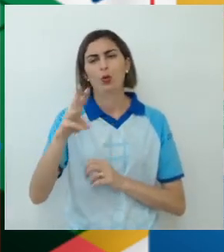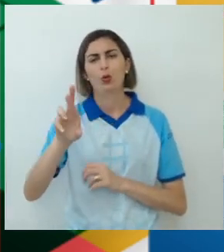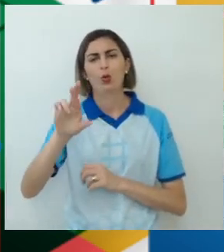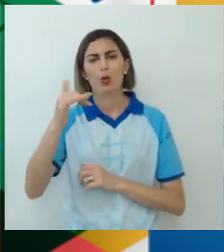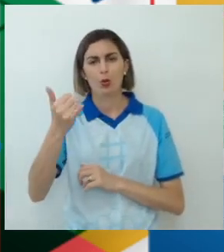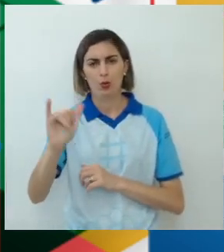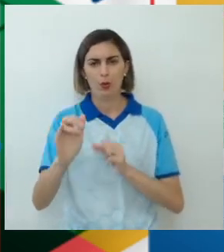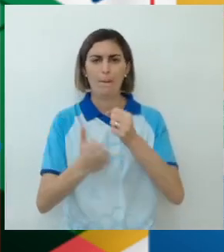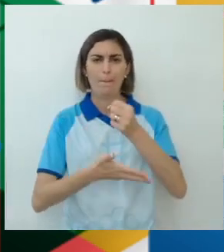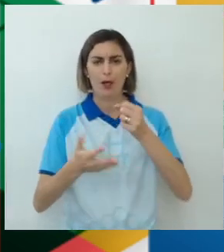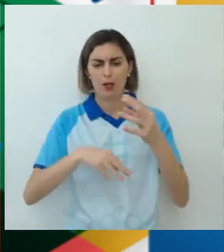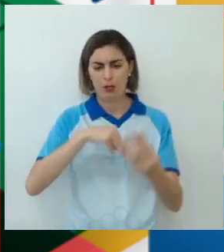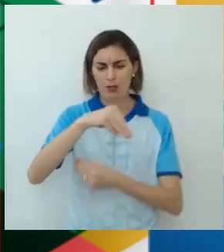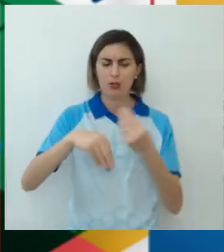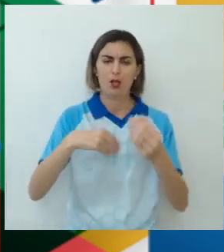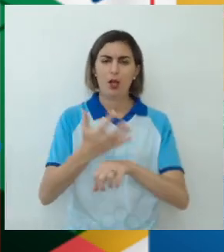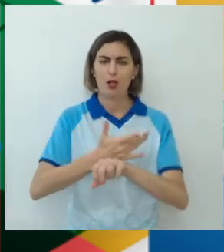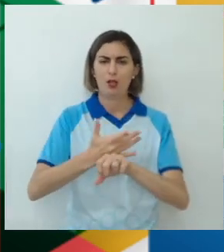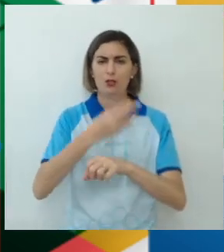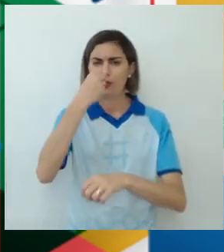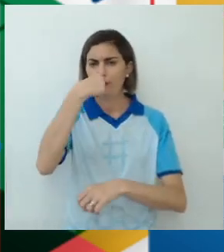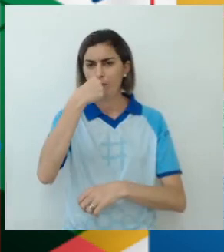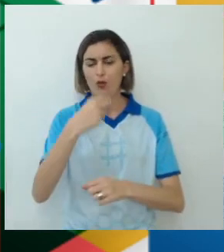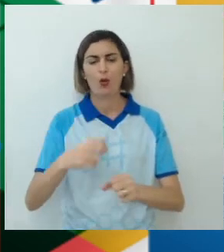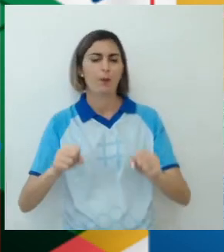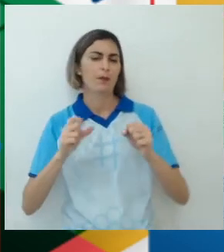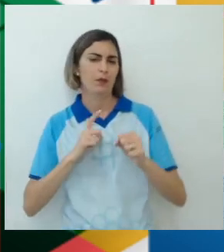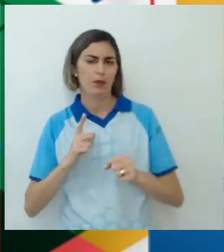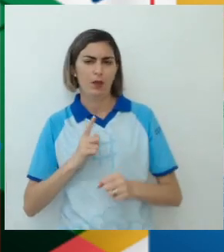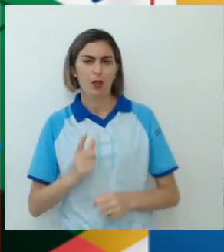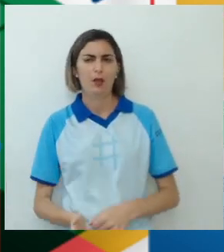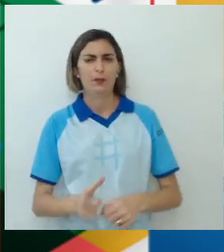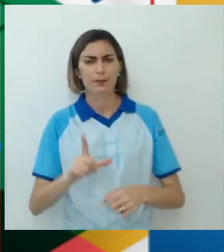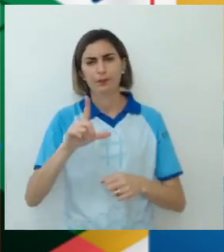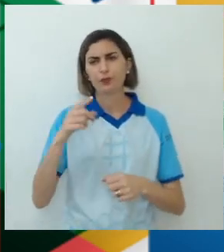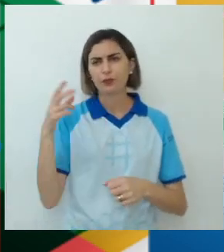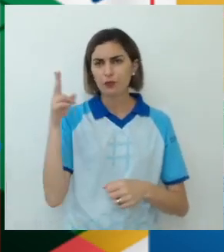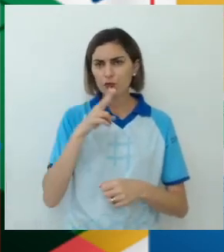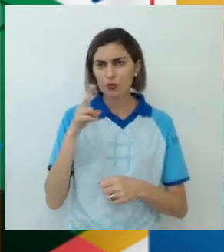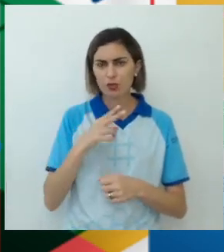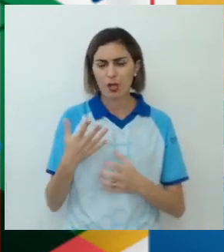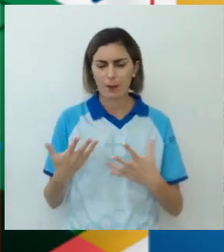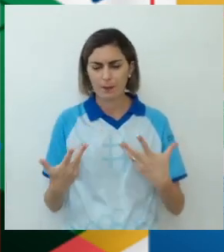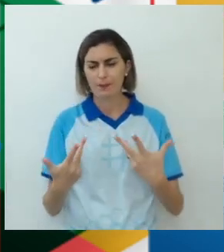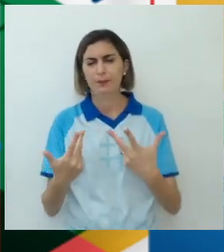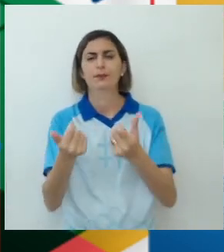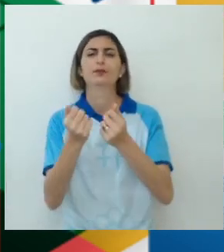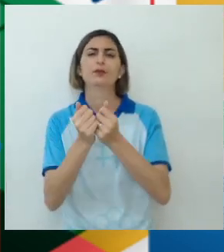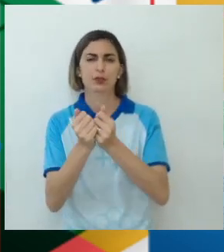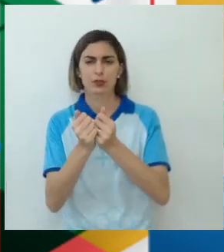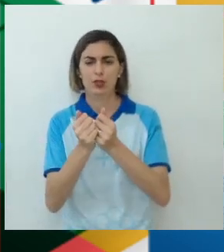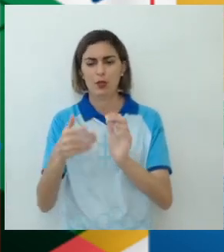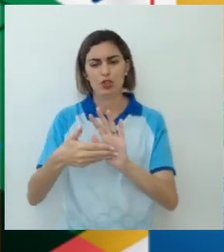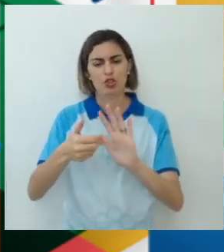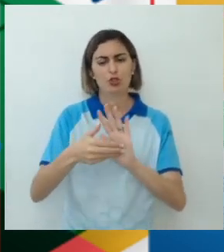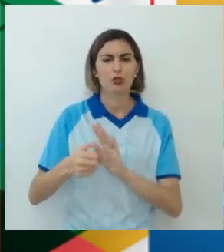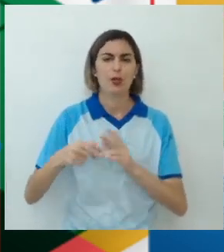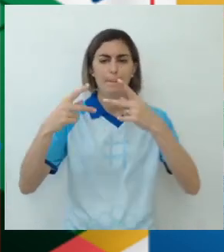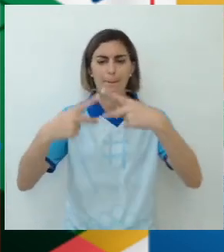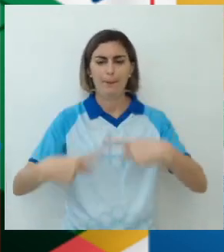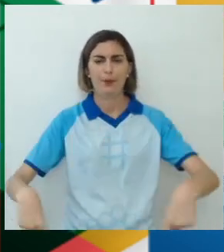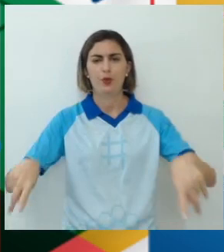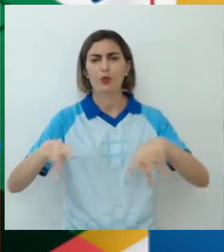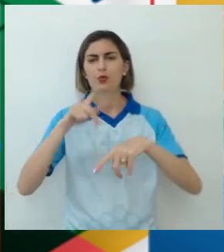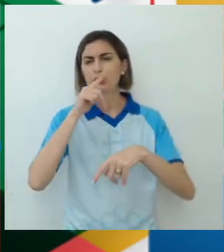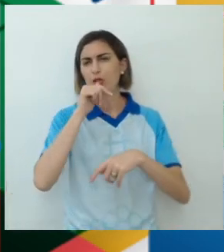bases conjugadas de ácidos fracos possuem ligeira habilidade em remover prótons